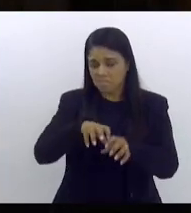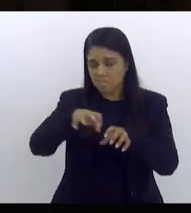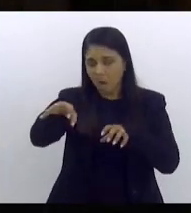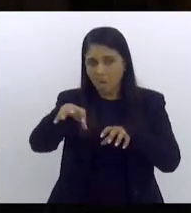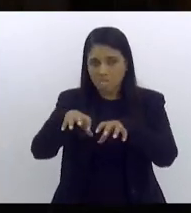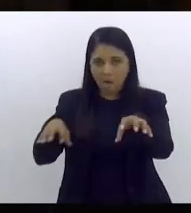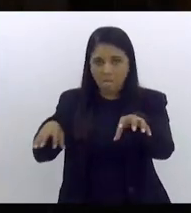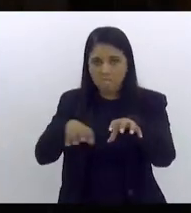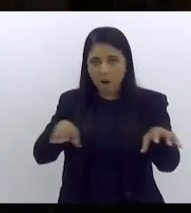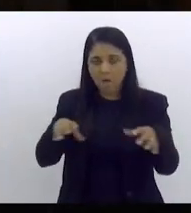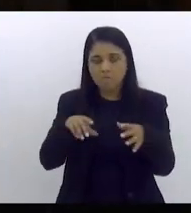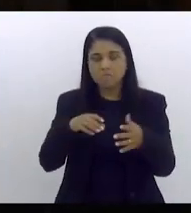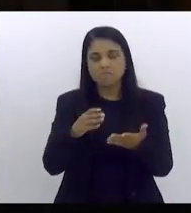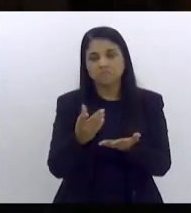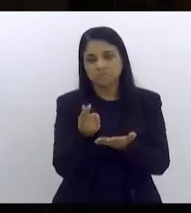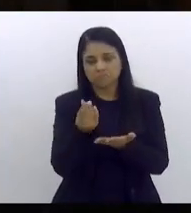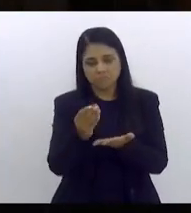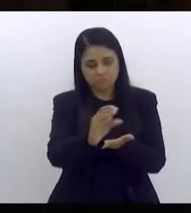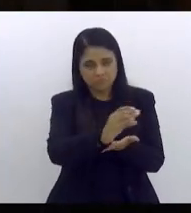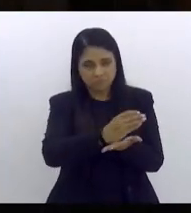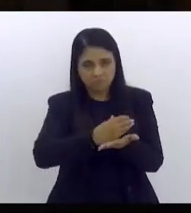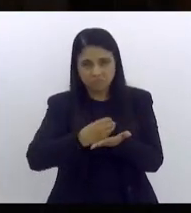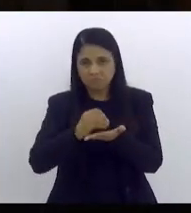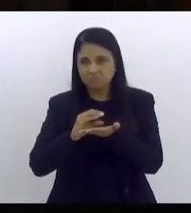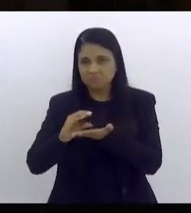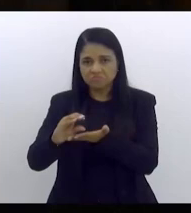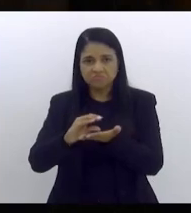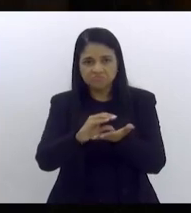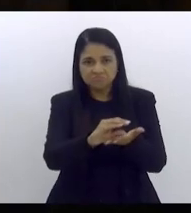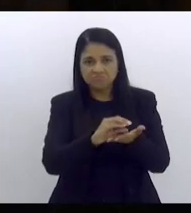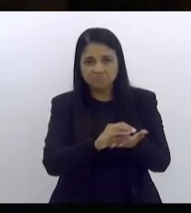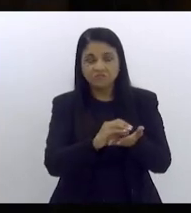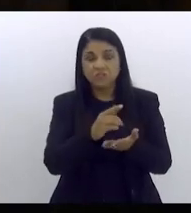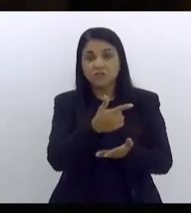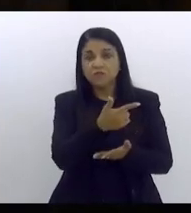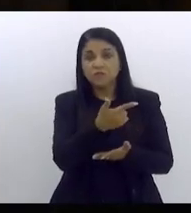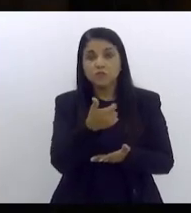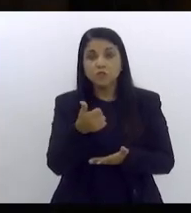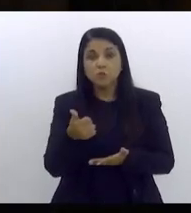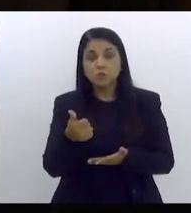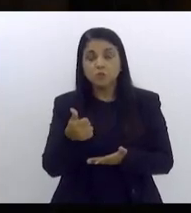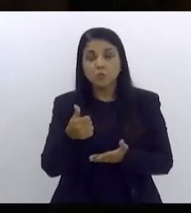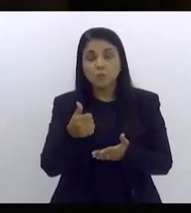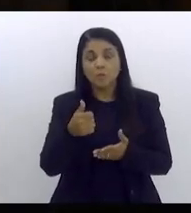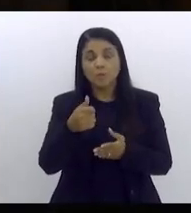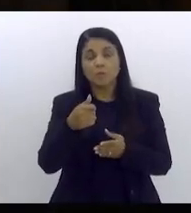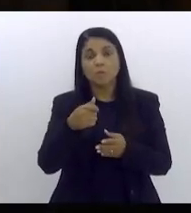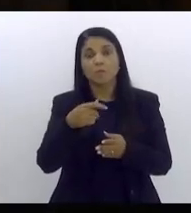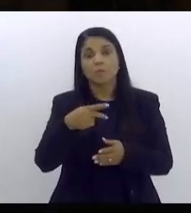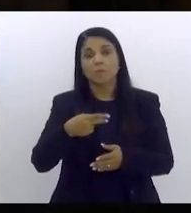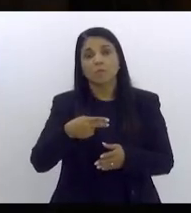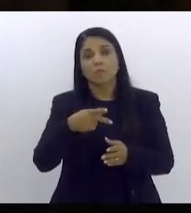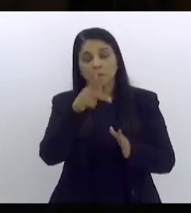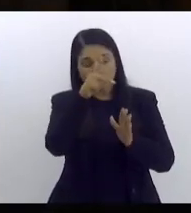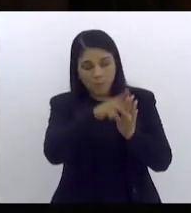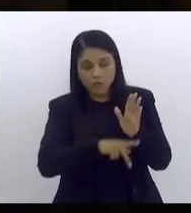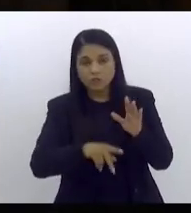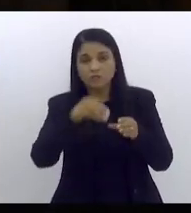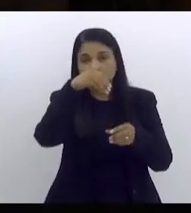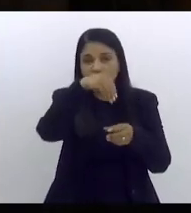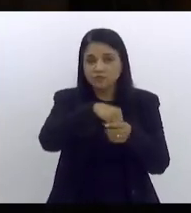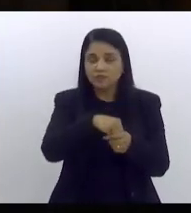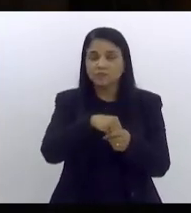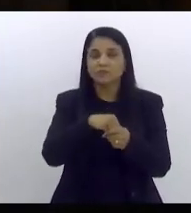descentralização orçamentária, que gerou 21 projetos na UERJ, que hoje, não há